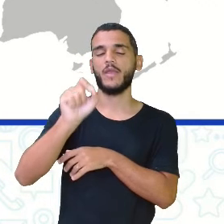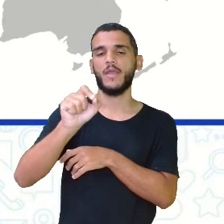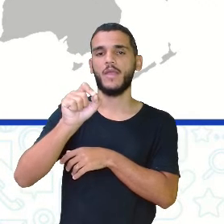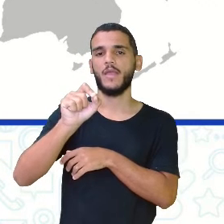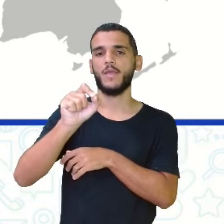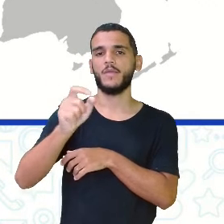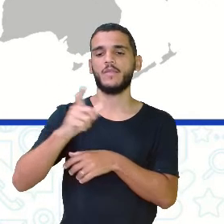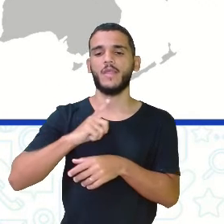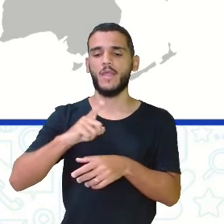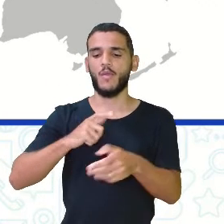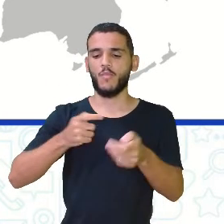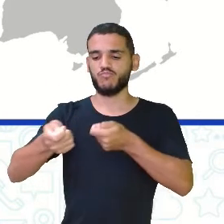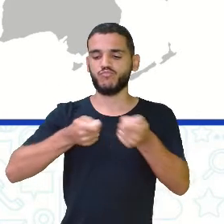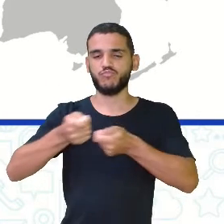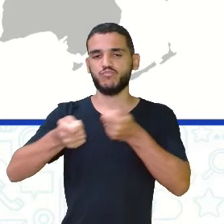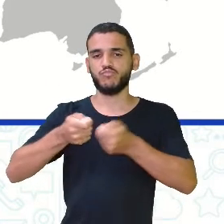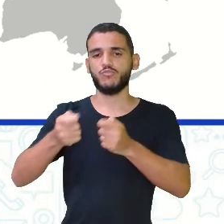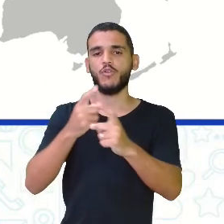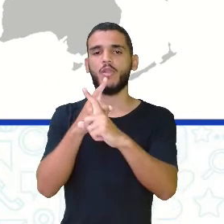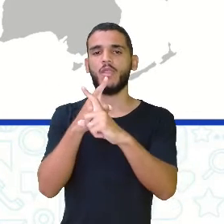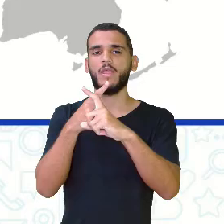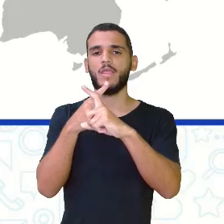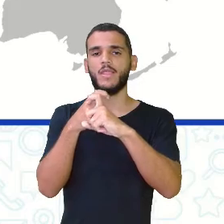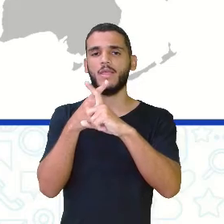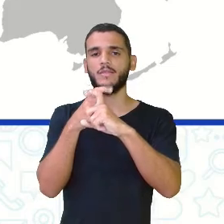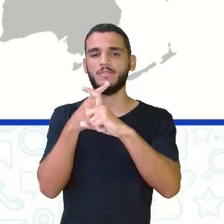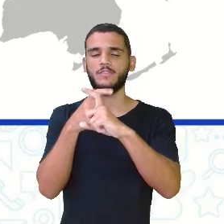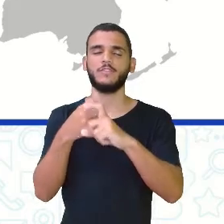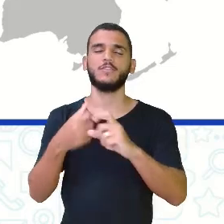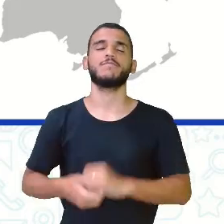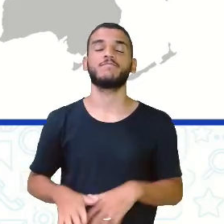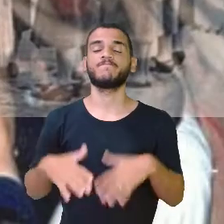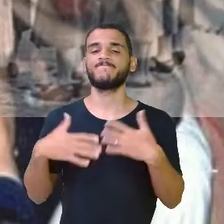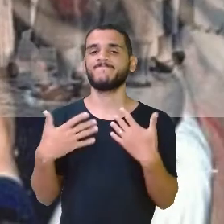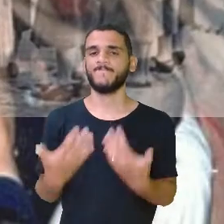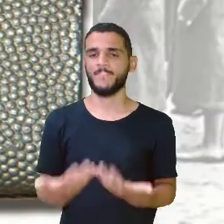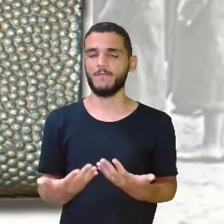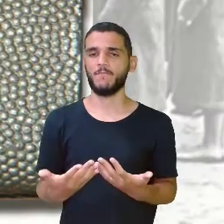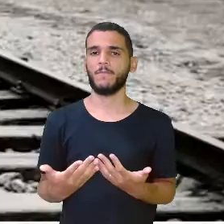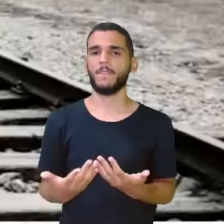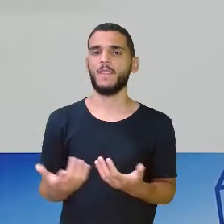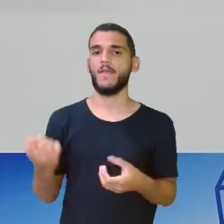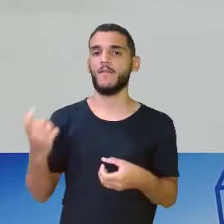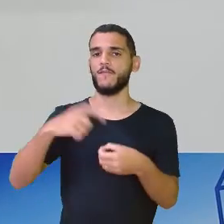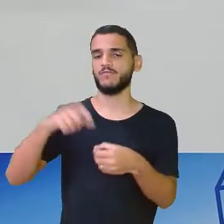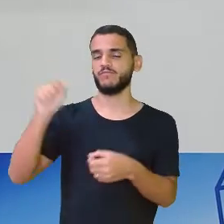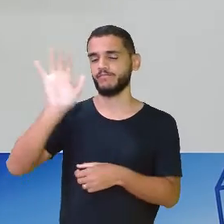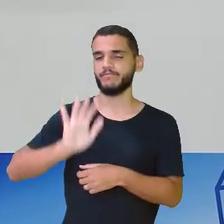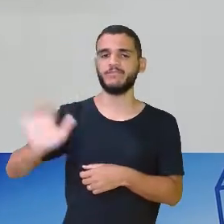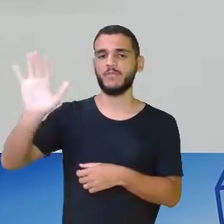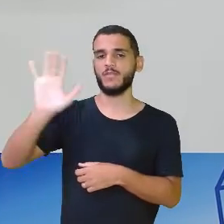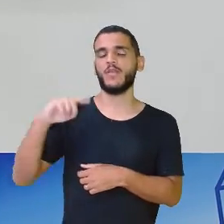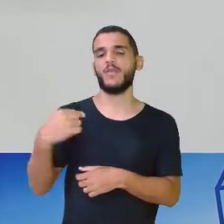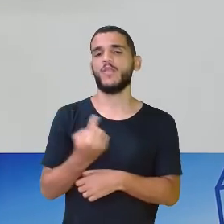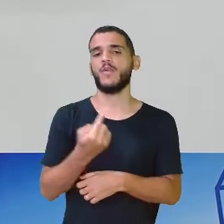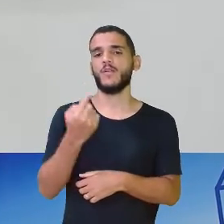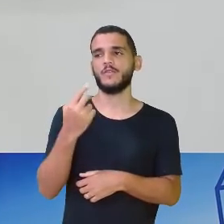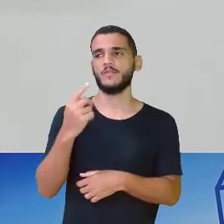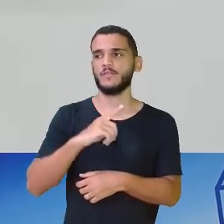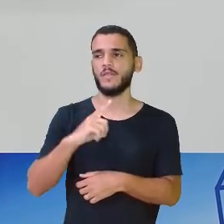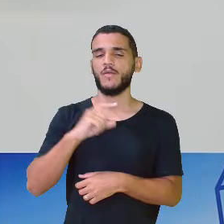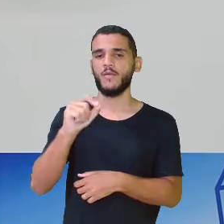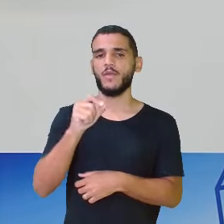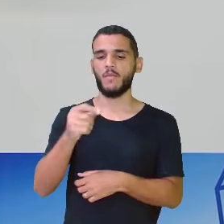de regime nazista. Então, nesse sentido, voltando para as imagens, aqui a gente tem